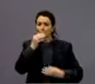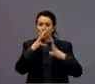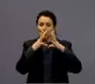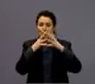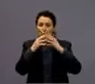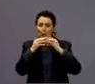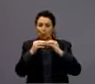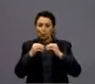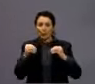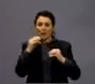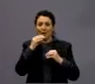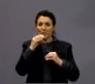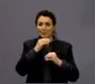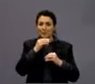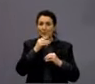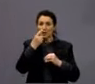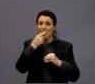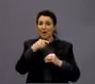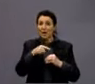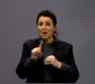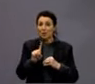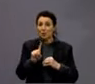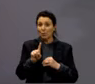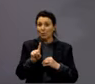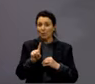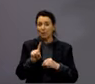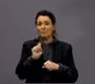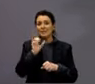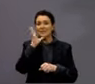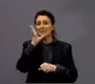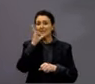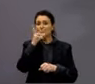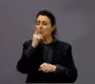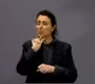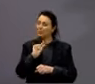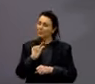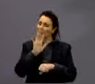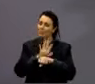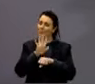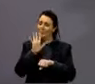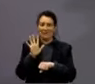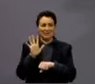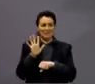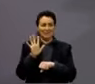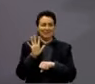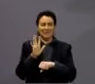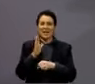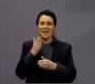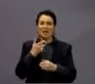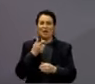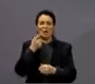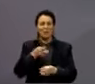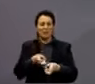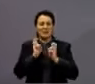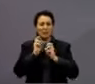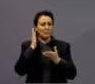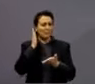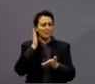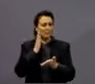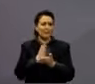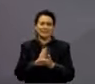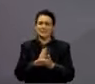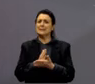dissolvida. E essa parte que não está tão mastigada, ainda está na metade, digamos